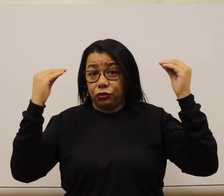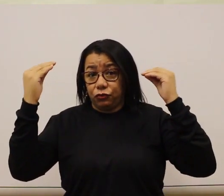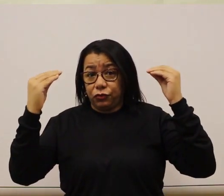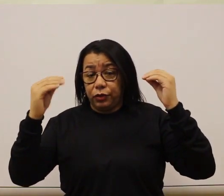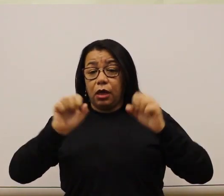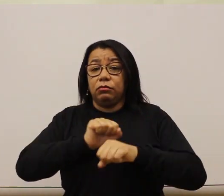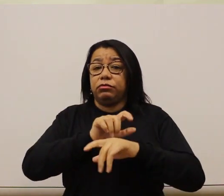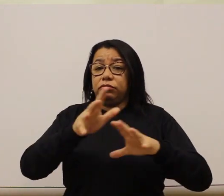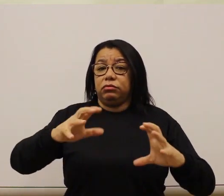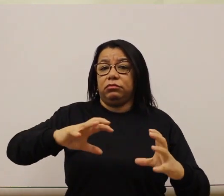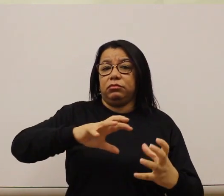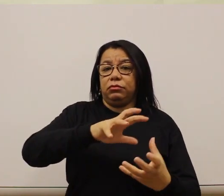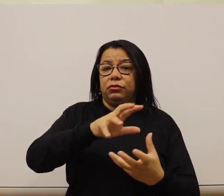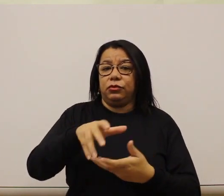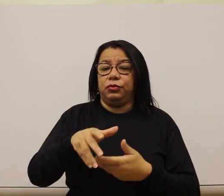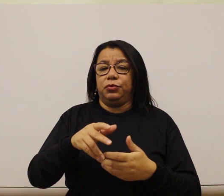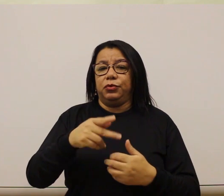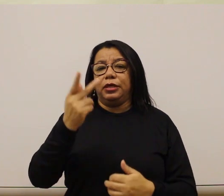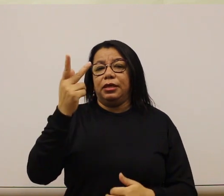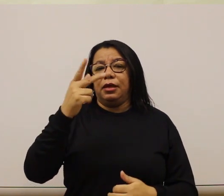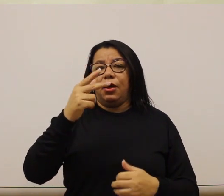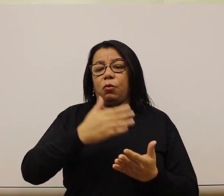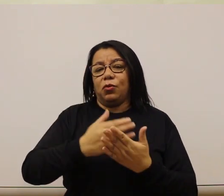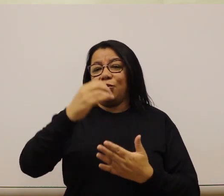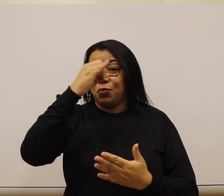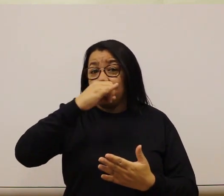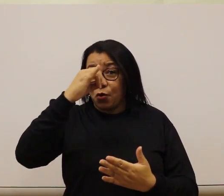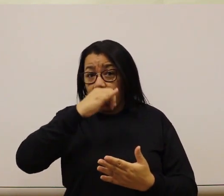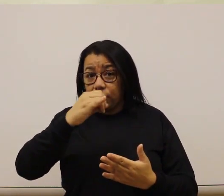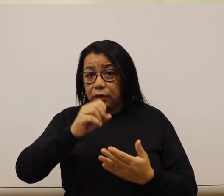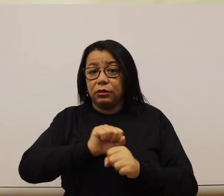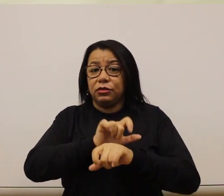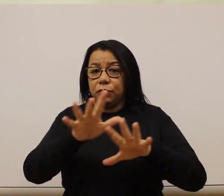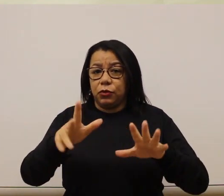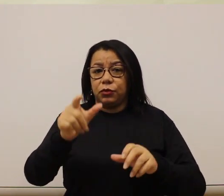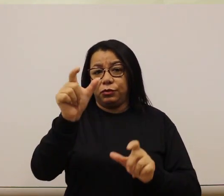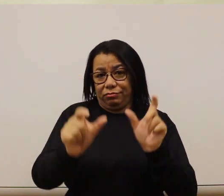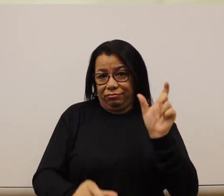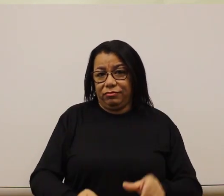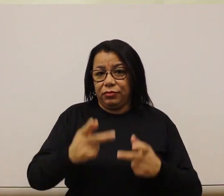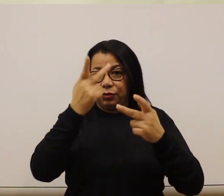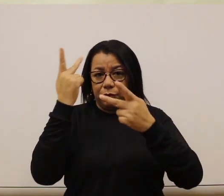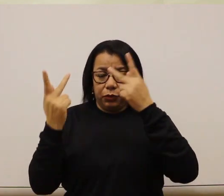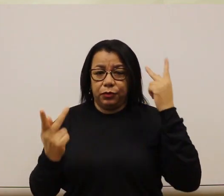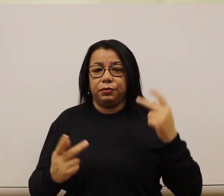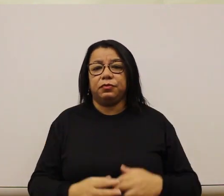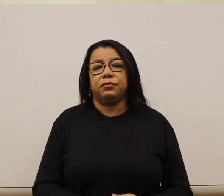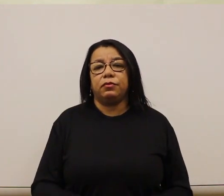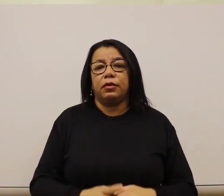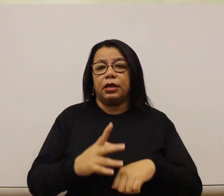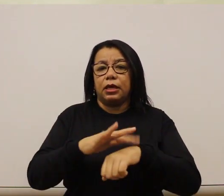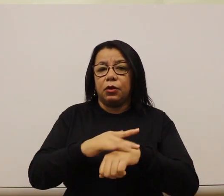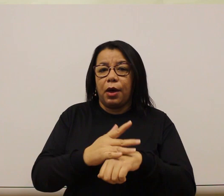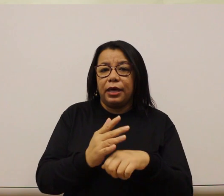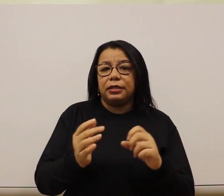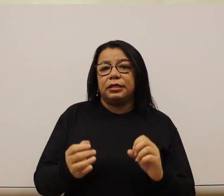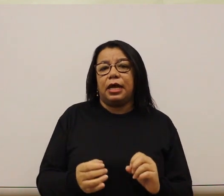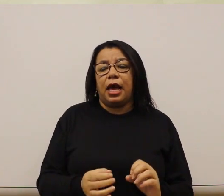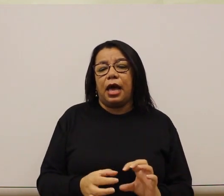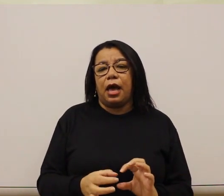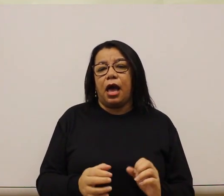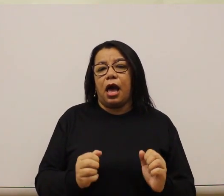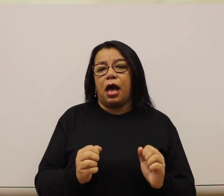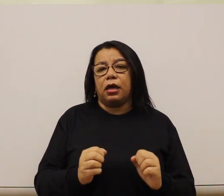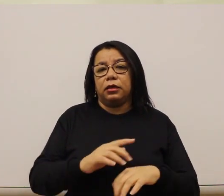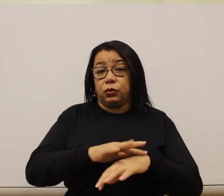desde então foi disseminada para humanos. O aparecimento da doença teria ocorrido da combinação dos